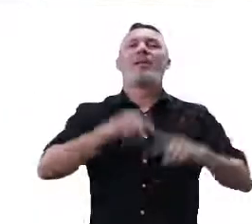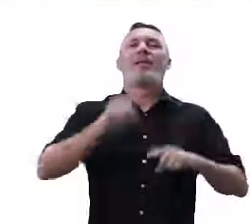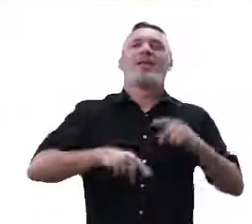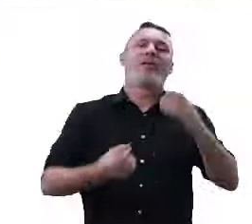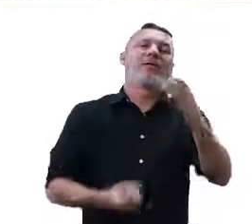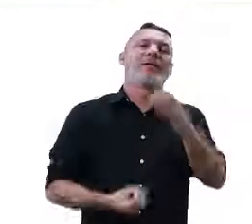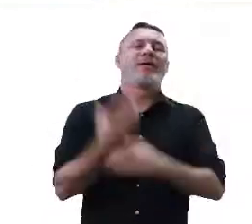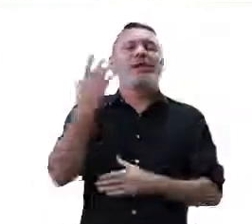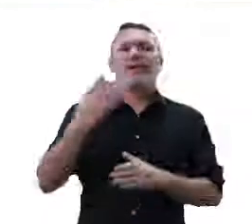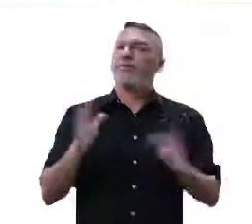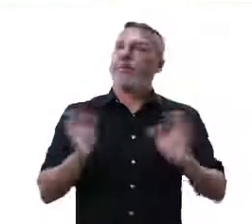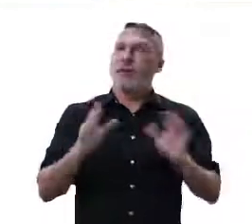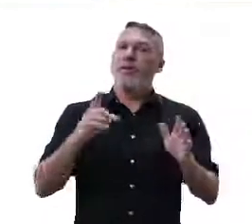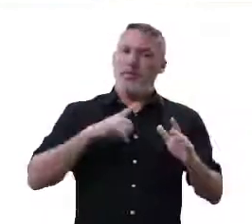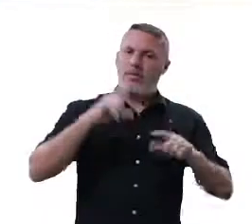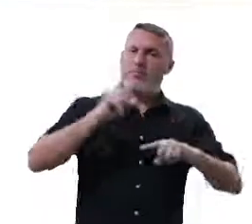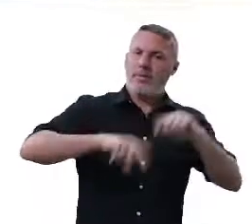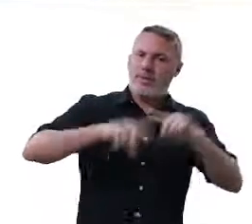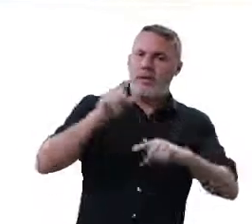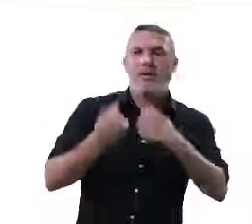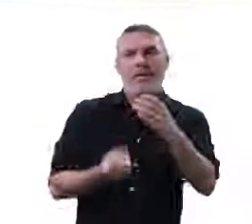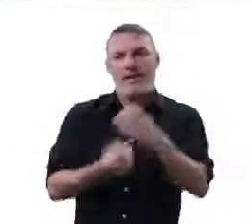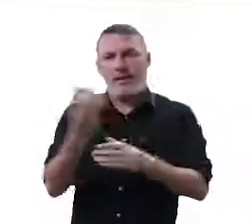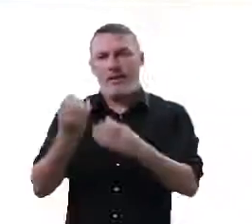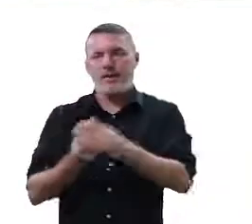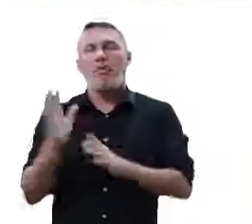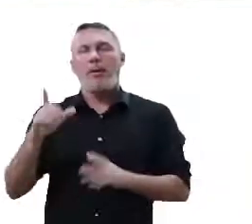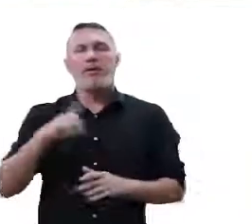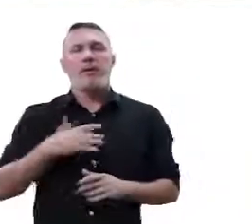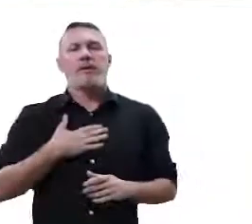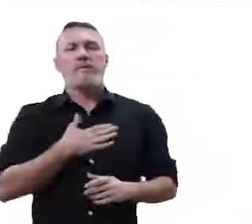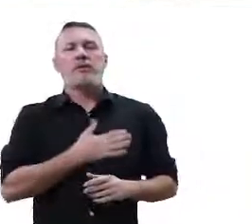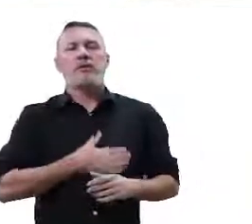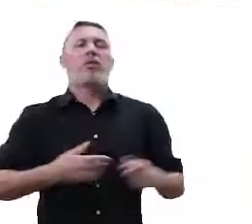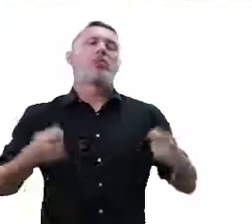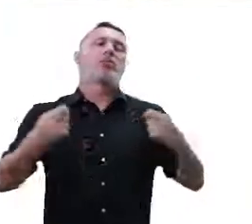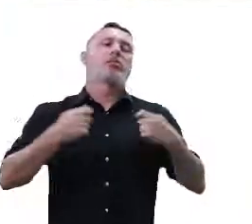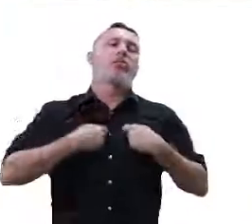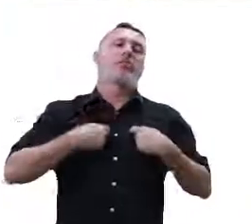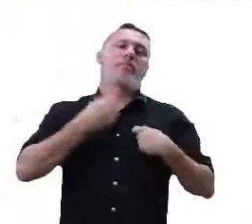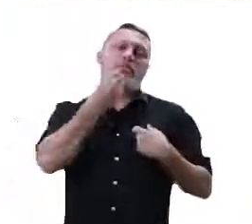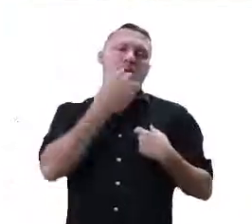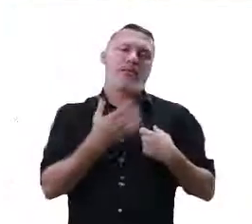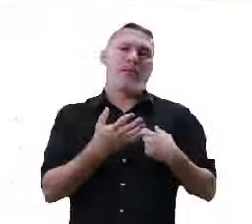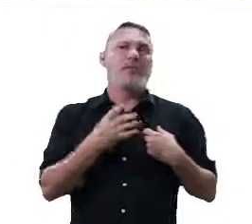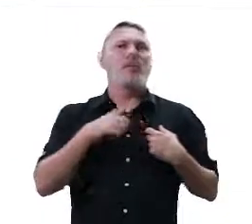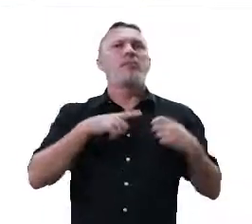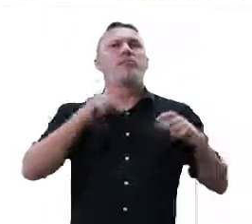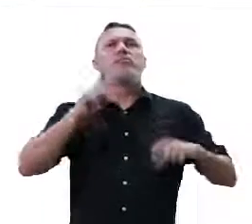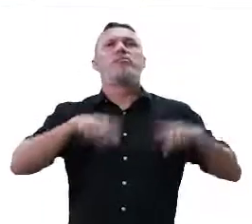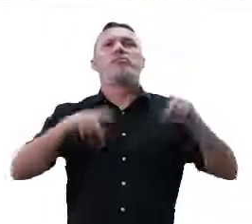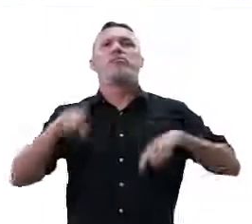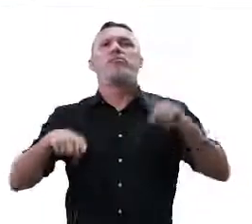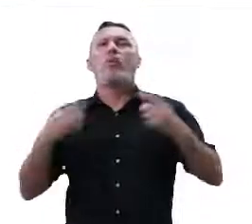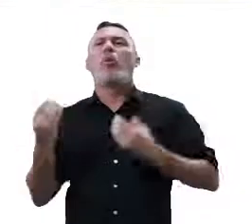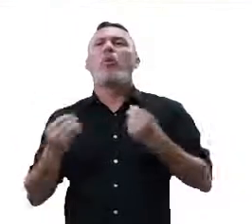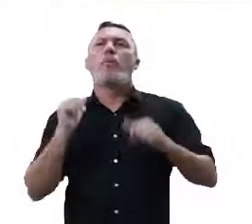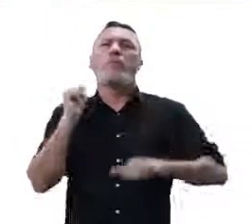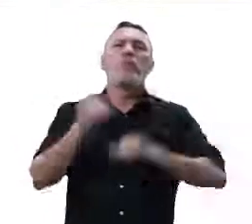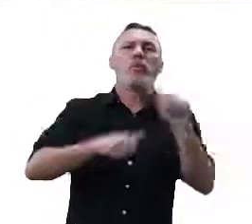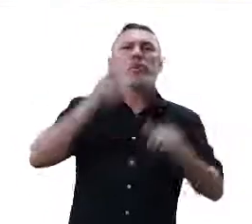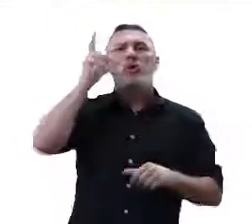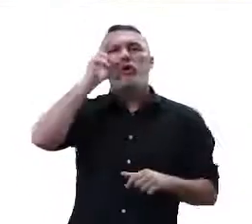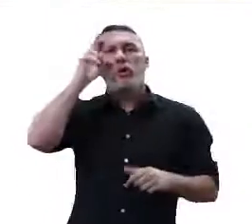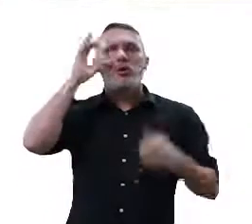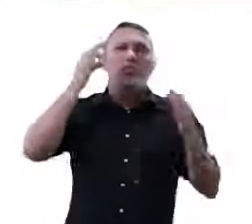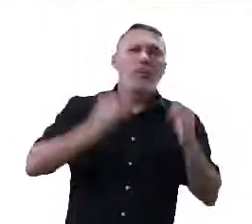apenas uma produção material, não, é uma produção com vistas à satisfação dessas necessidades. E aí, o que vai variar? O que